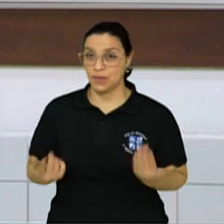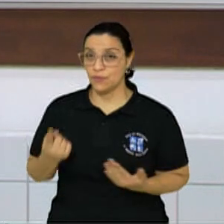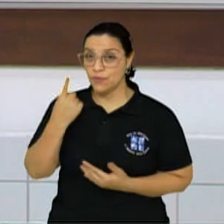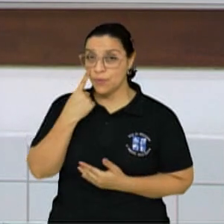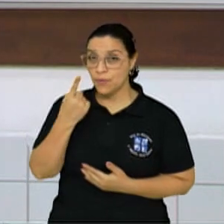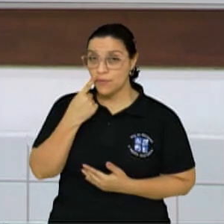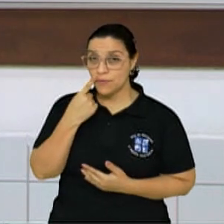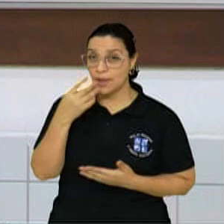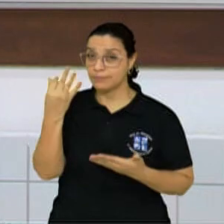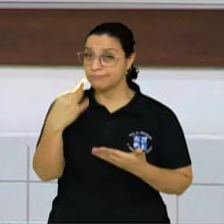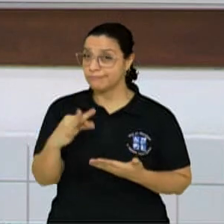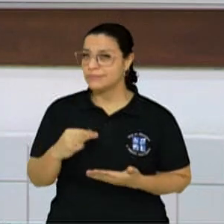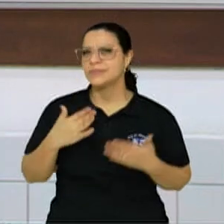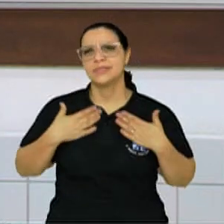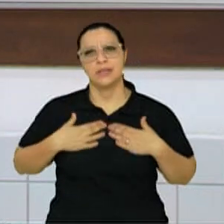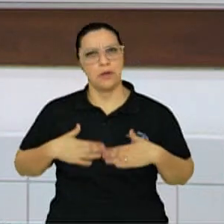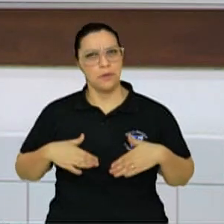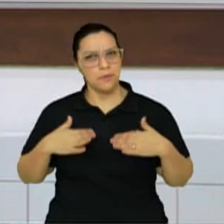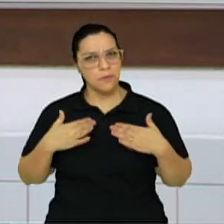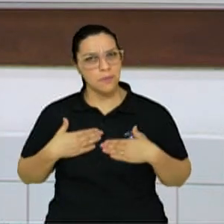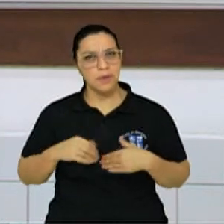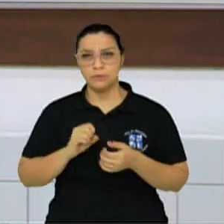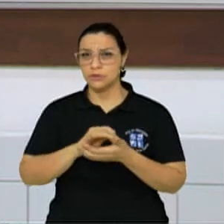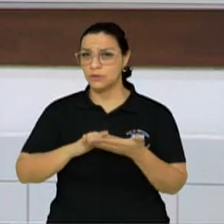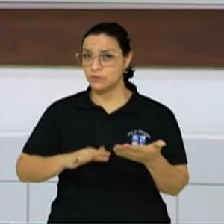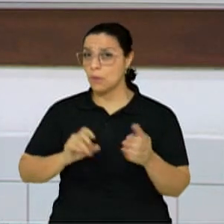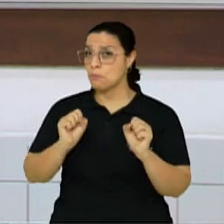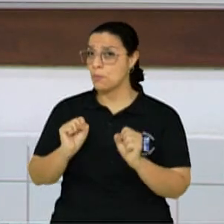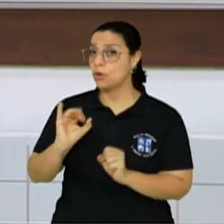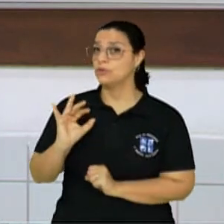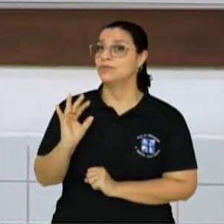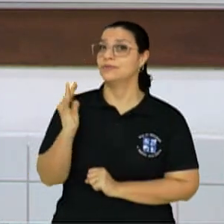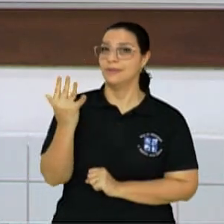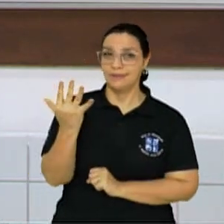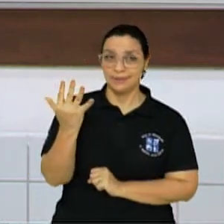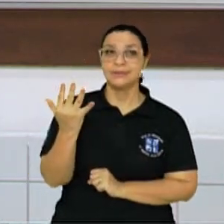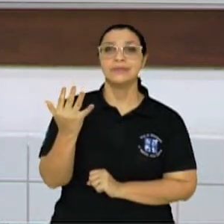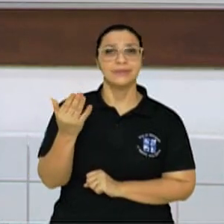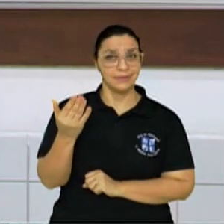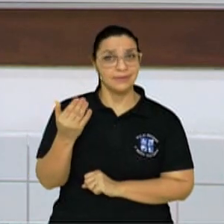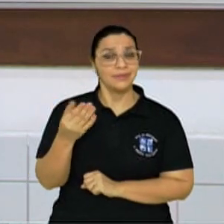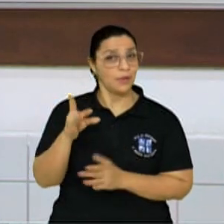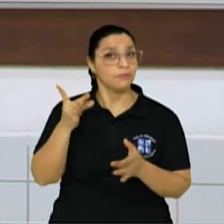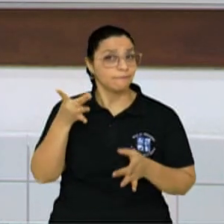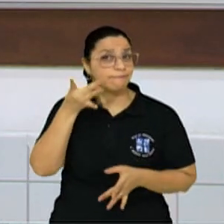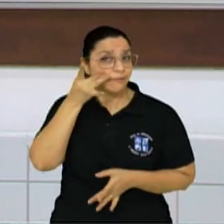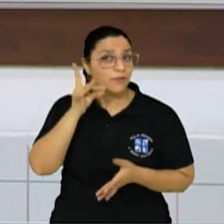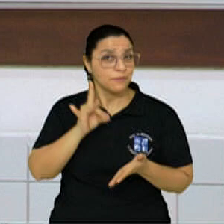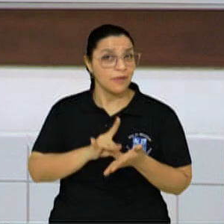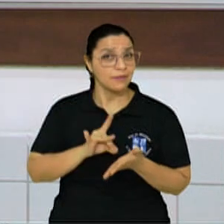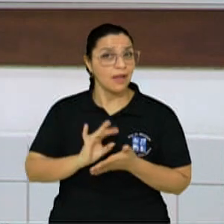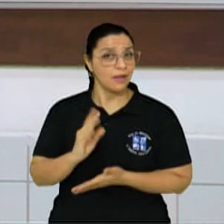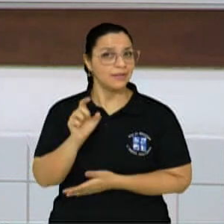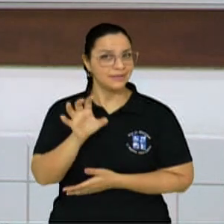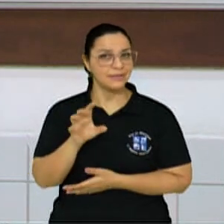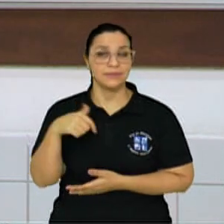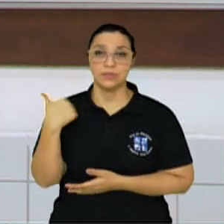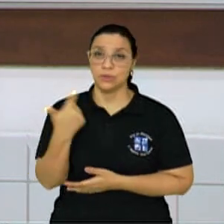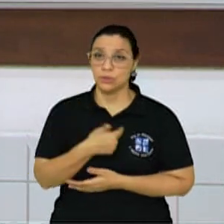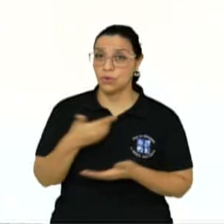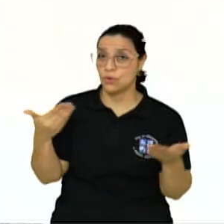Então vamos lá, gente, bem tranquilo e veja que é um exercício que pode acontecer, né? Prático. Então, nós